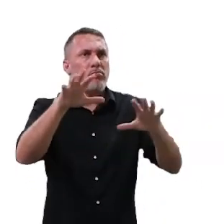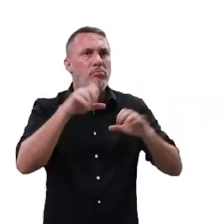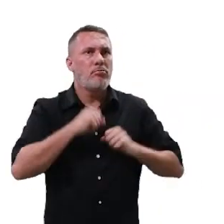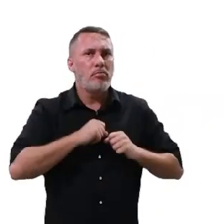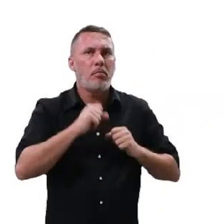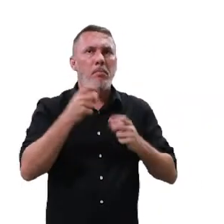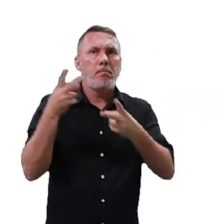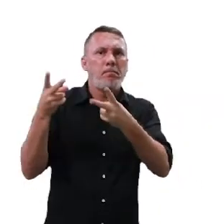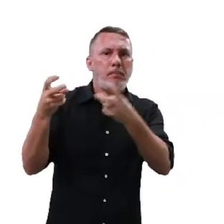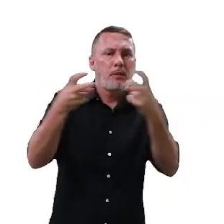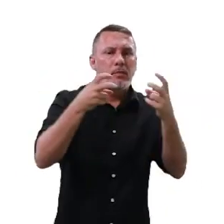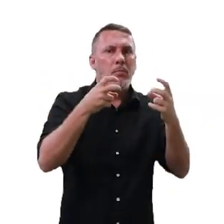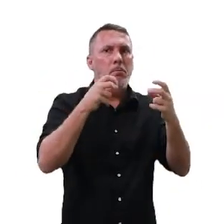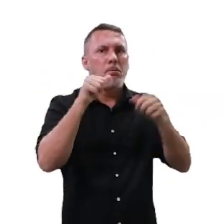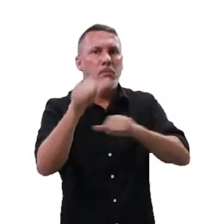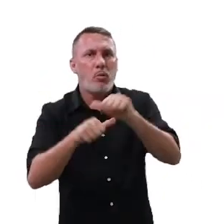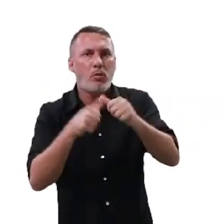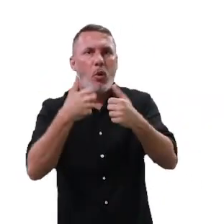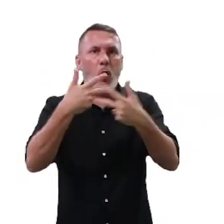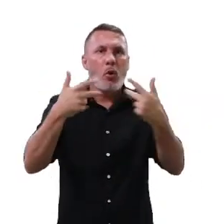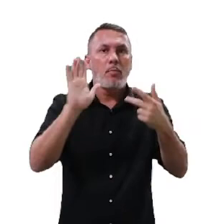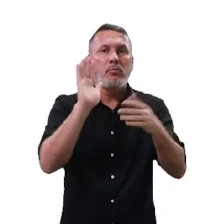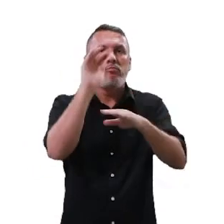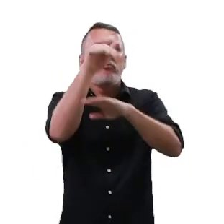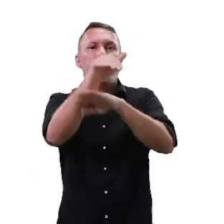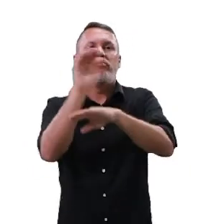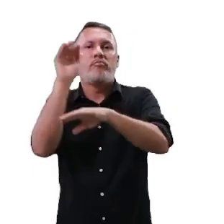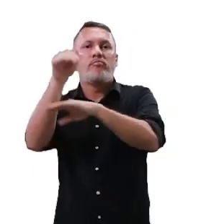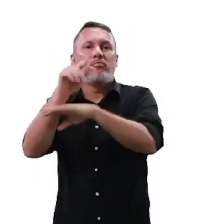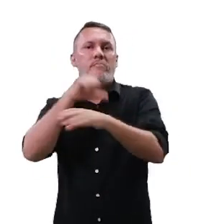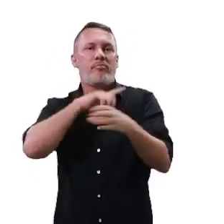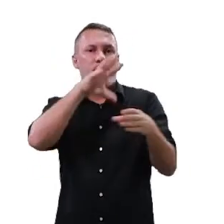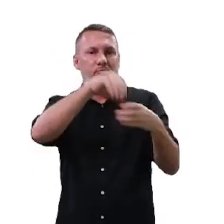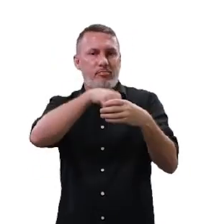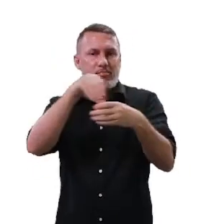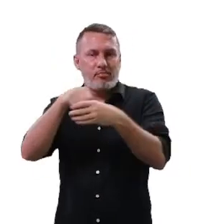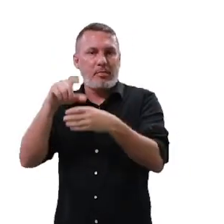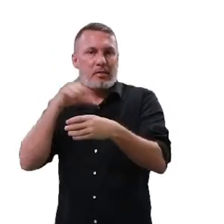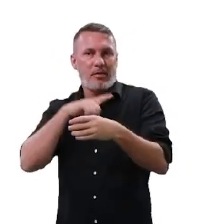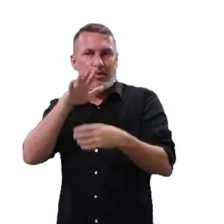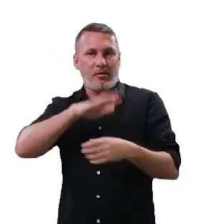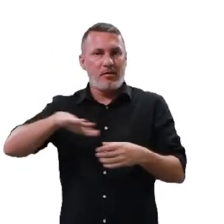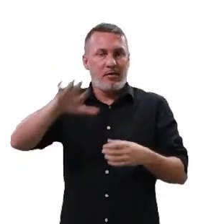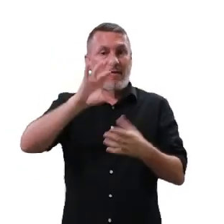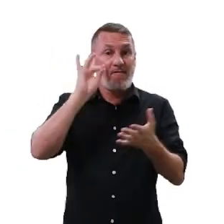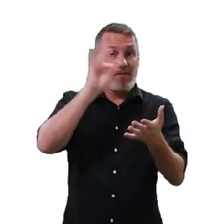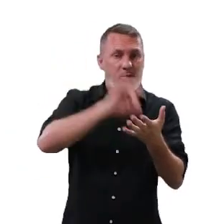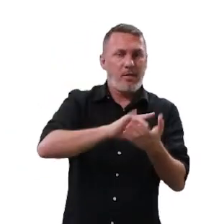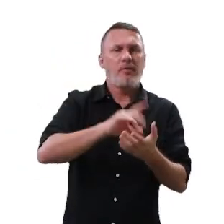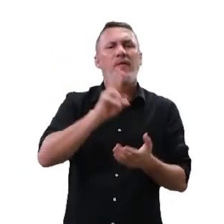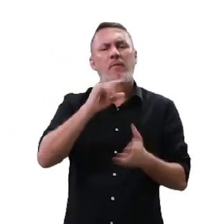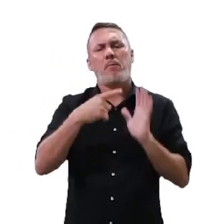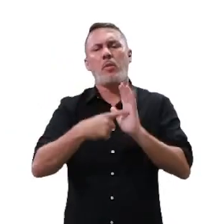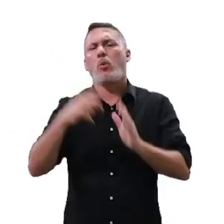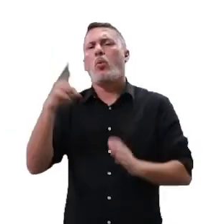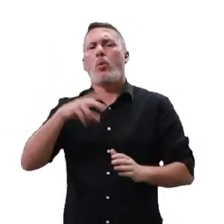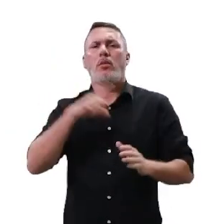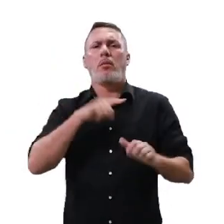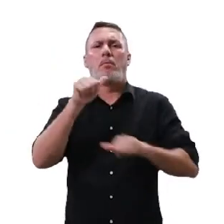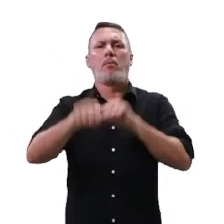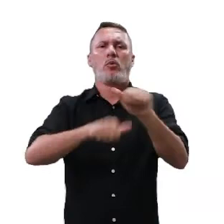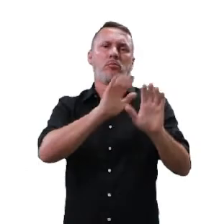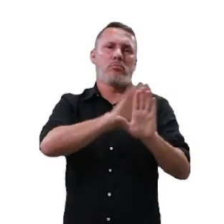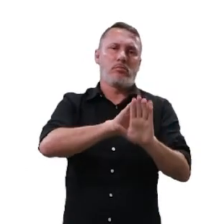sentidos apreendam as mutações das coisas, no fundo, os elementos primordiais que constituem essa